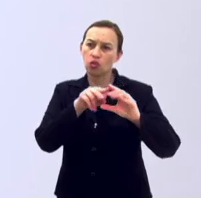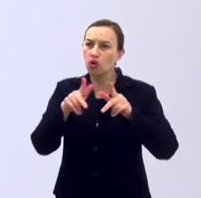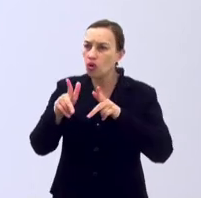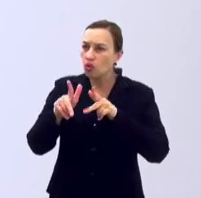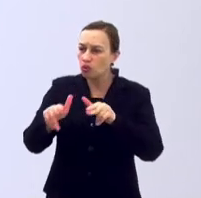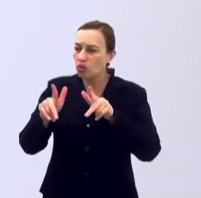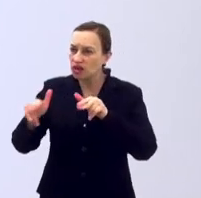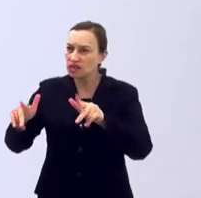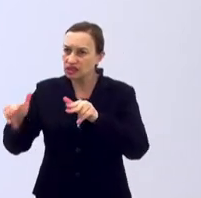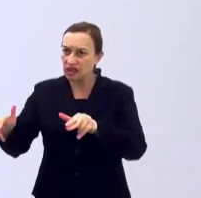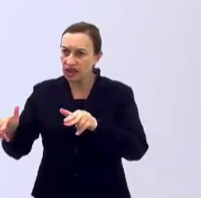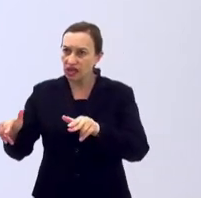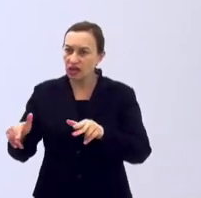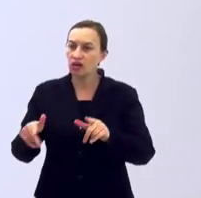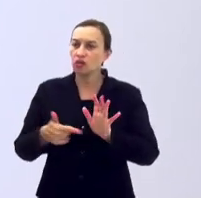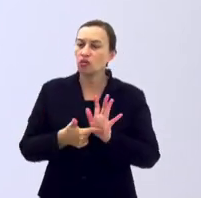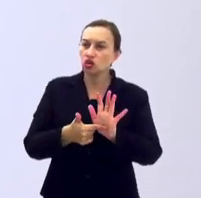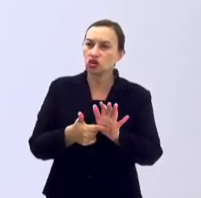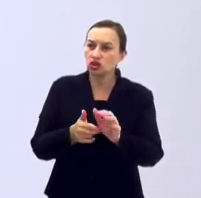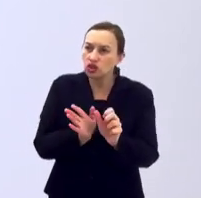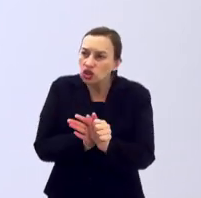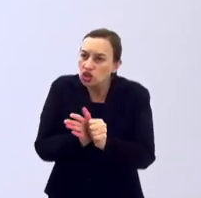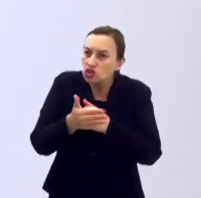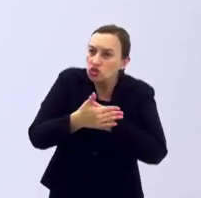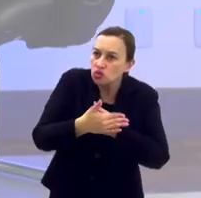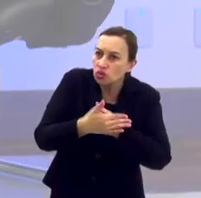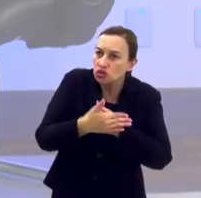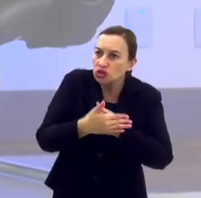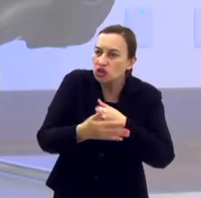que ela dava vistos escondidos para famílias,